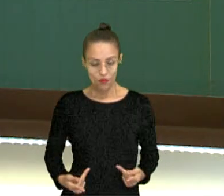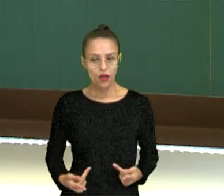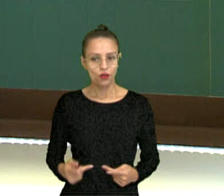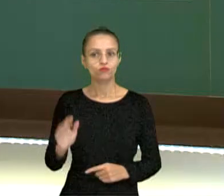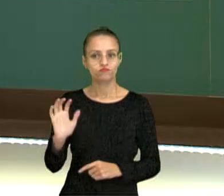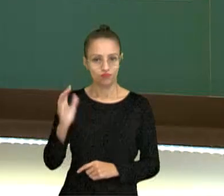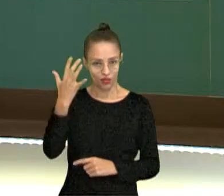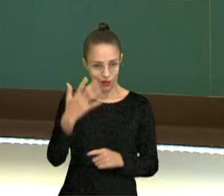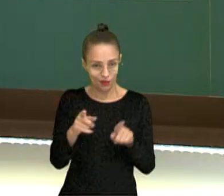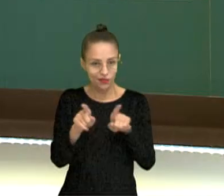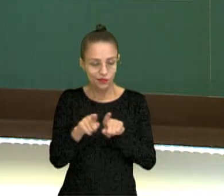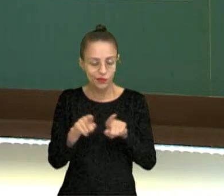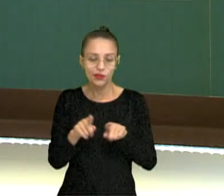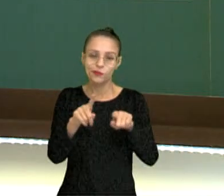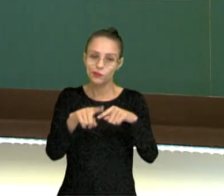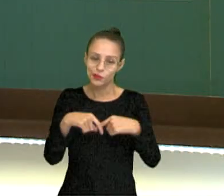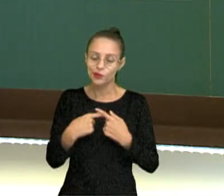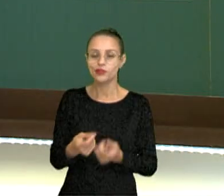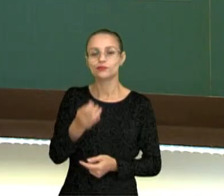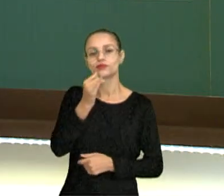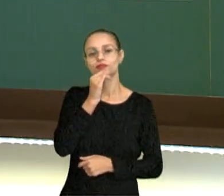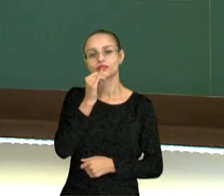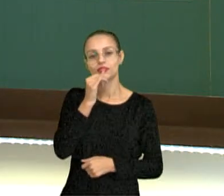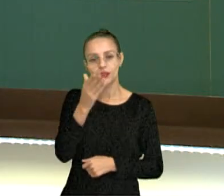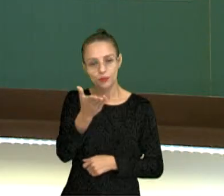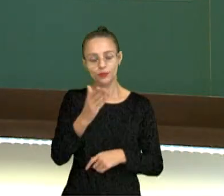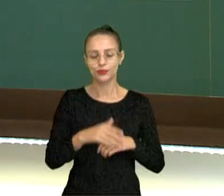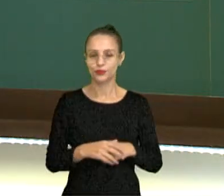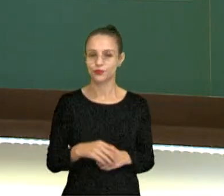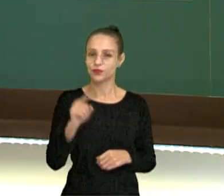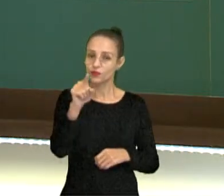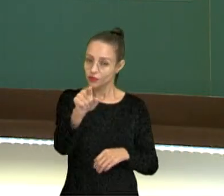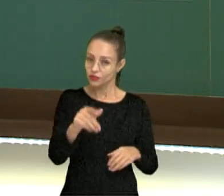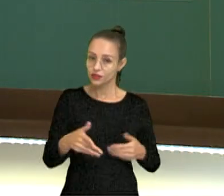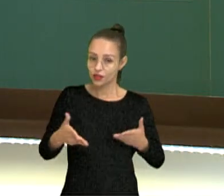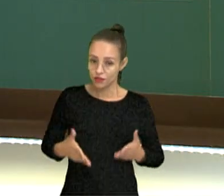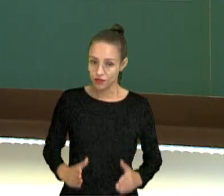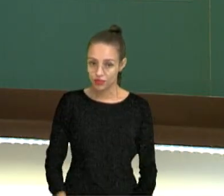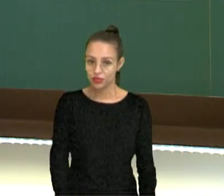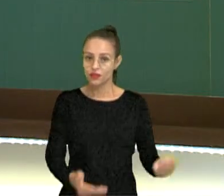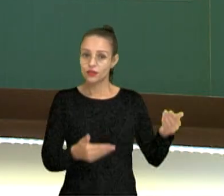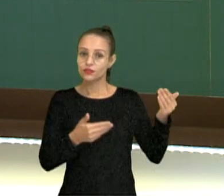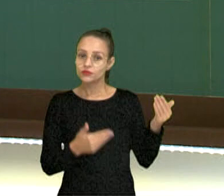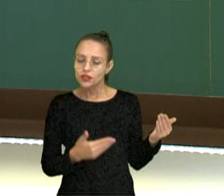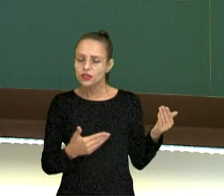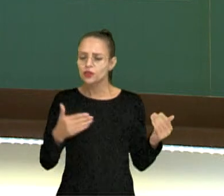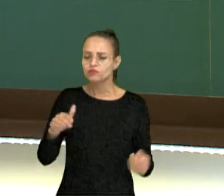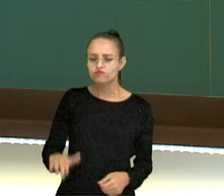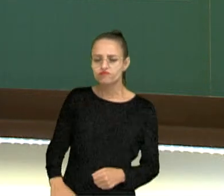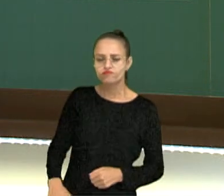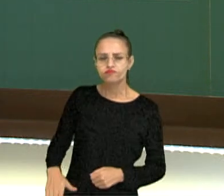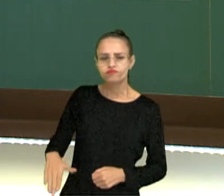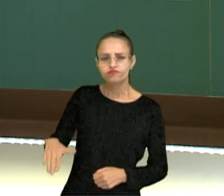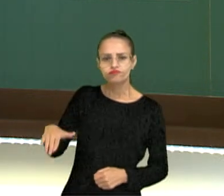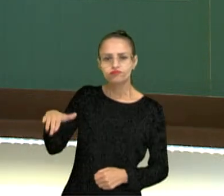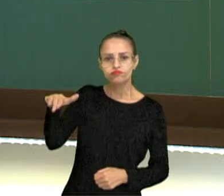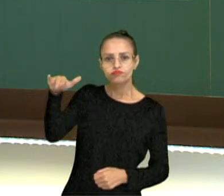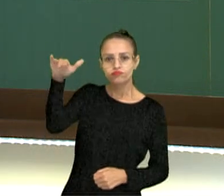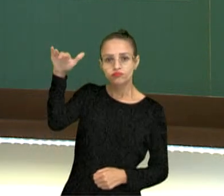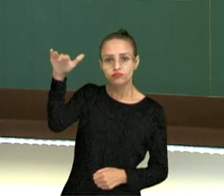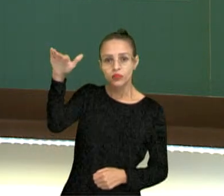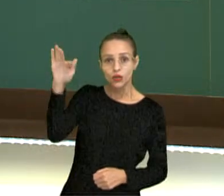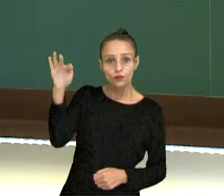acontece também. Por isso que eu fui dando esses exemplos. Você nasceu, você cresceu, logo vai se